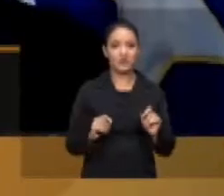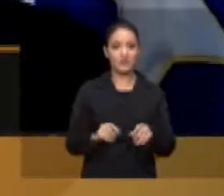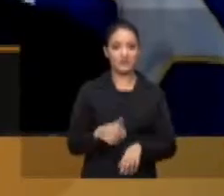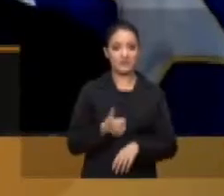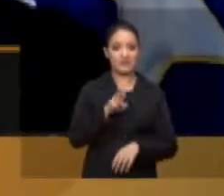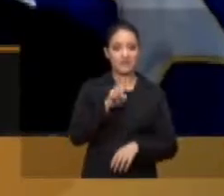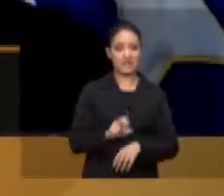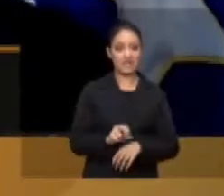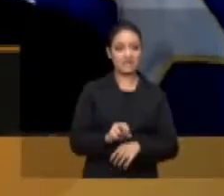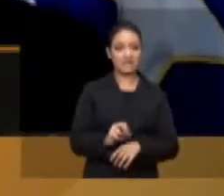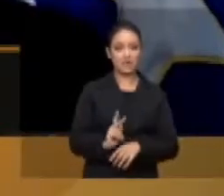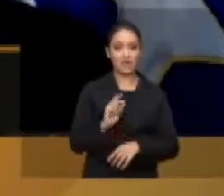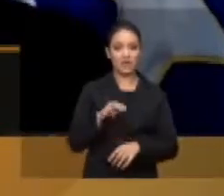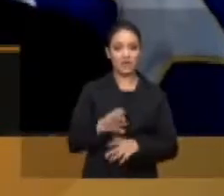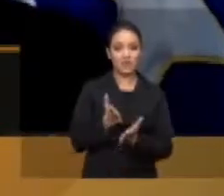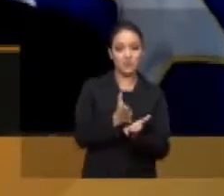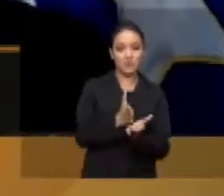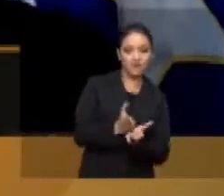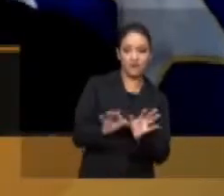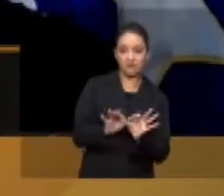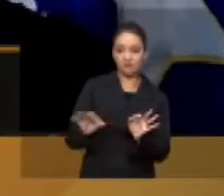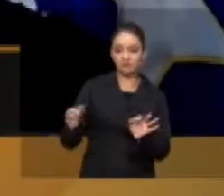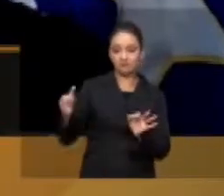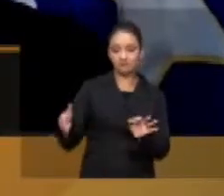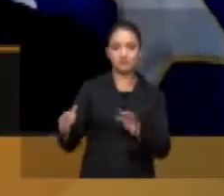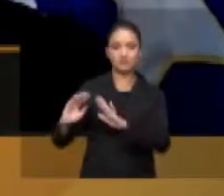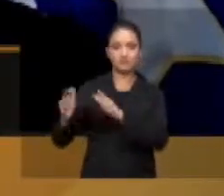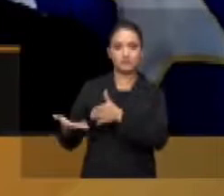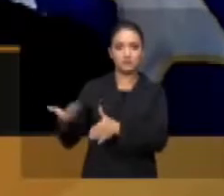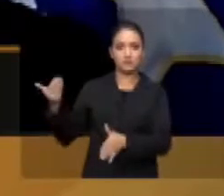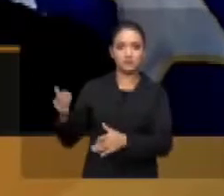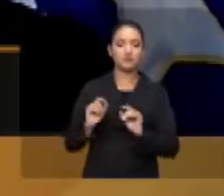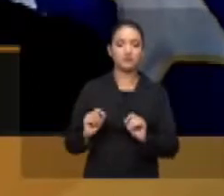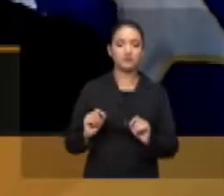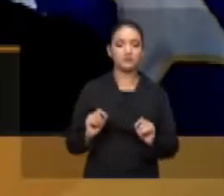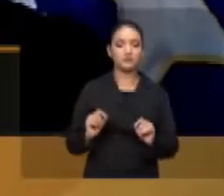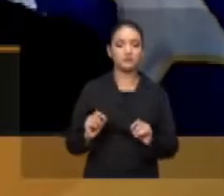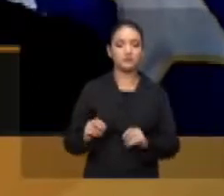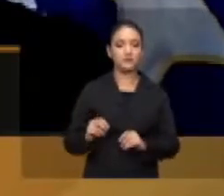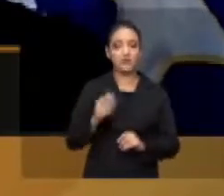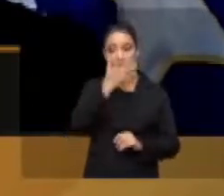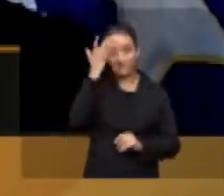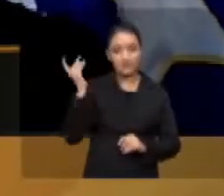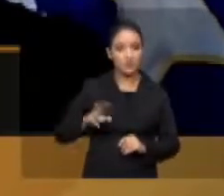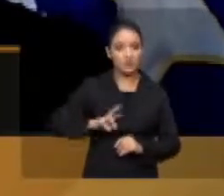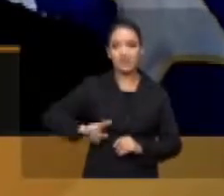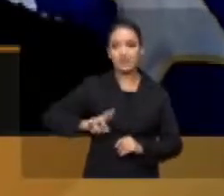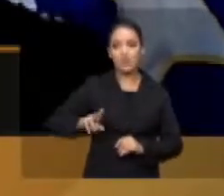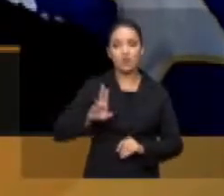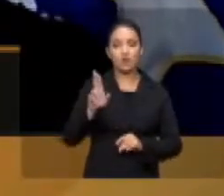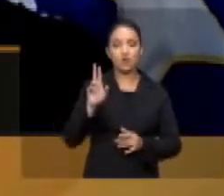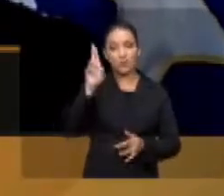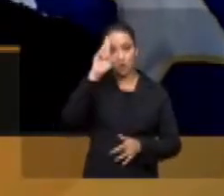da fronteira contra cidadão que não era o titular do domínio do